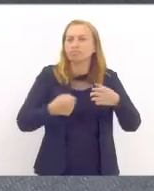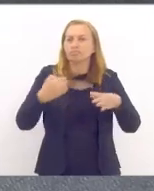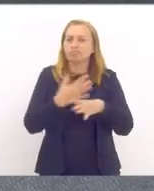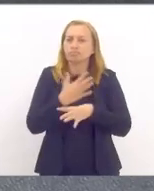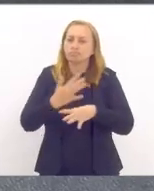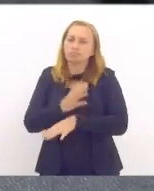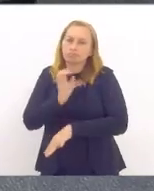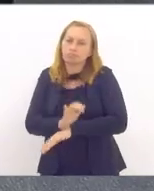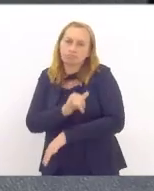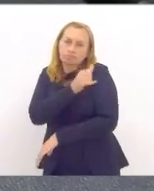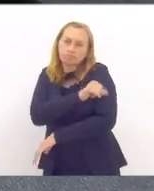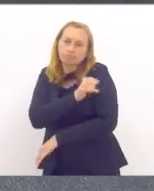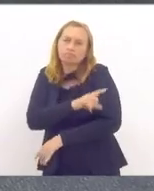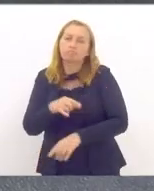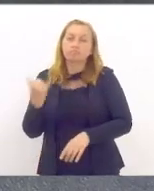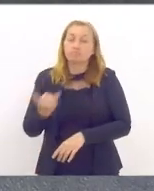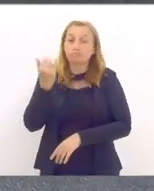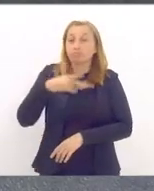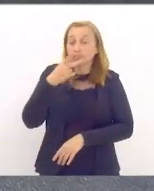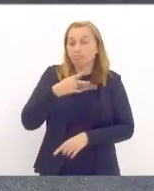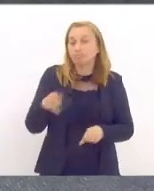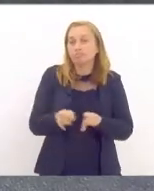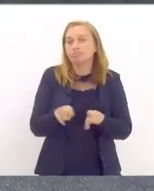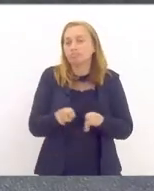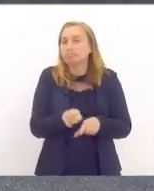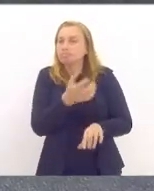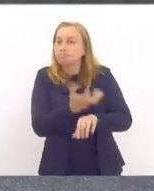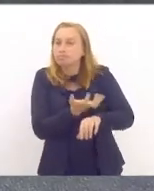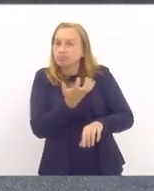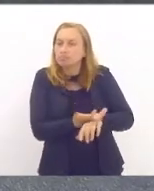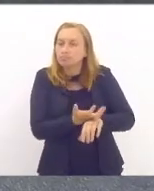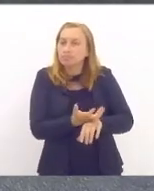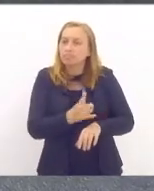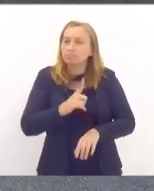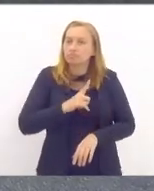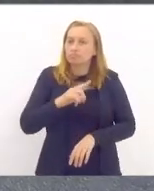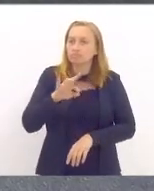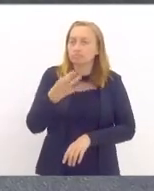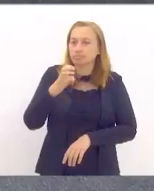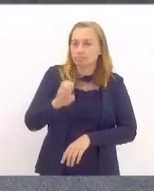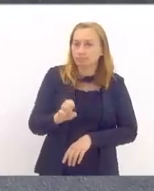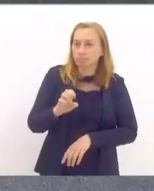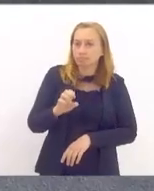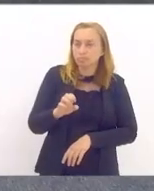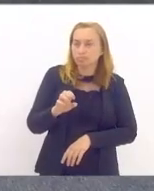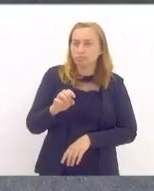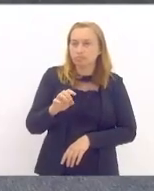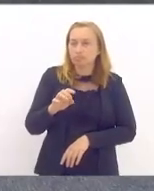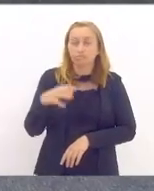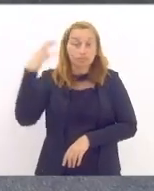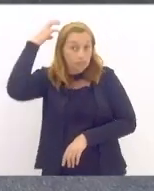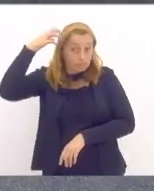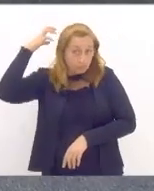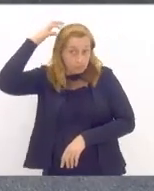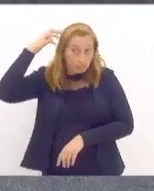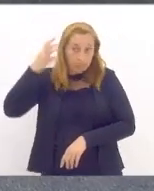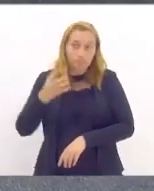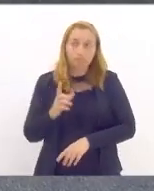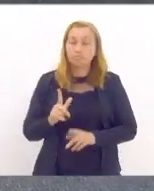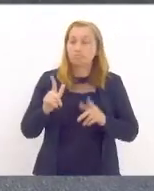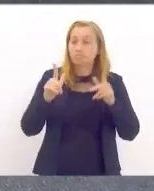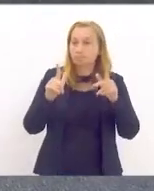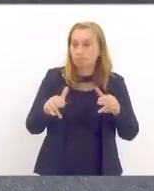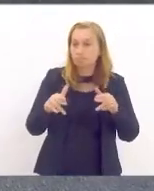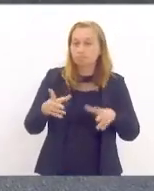e importante dizer também que essa Praça tem a Estátua Mariele Franco e não à toa é o mesmo